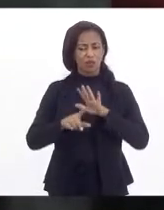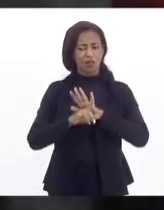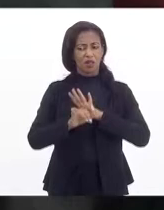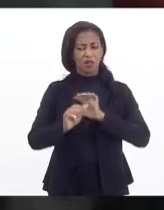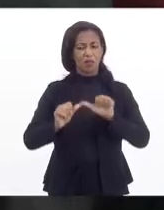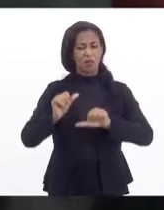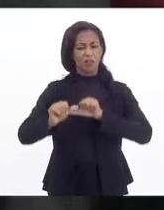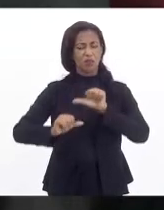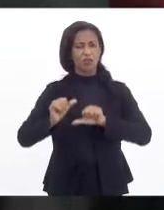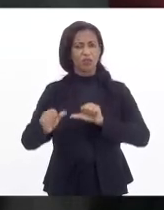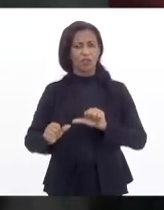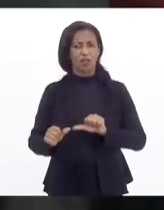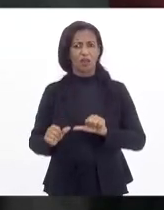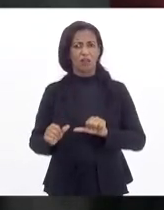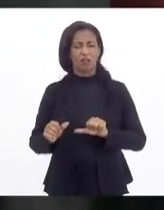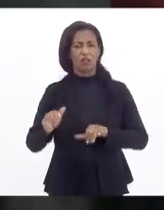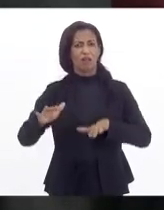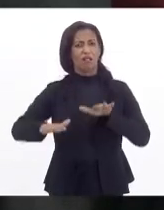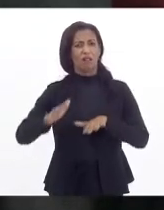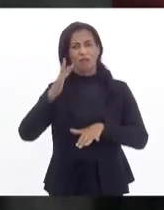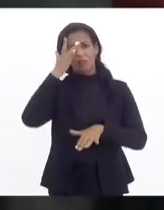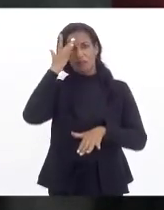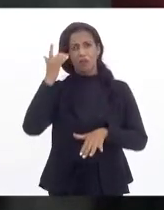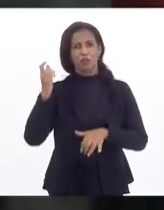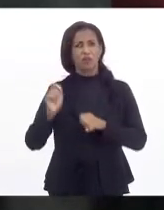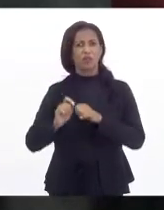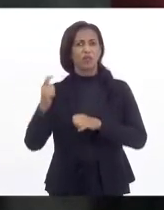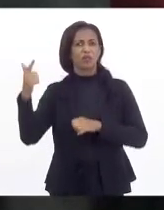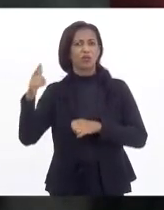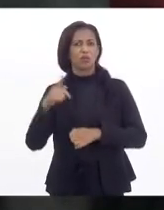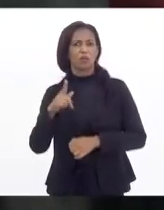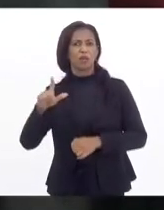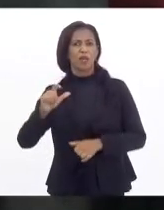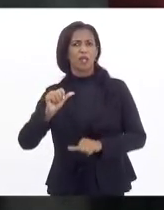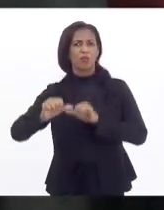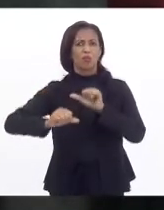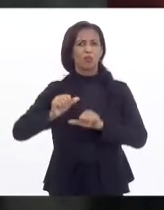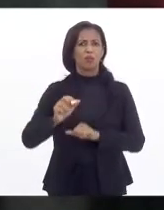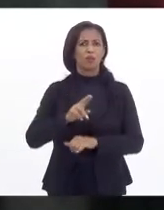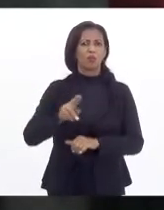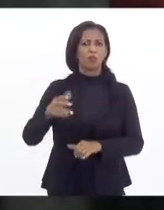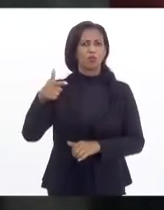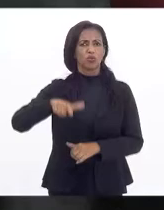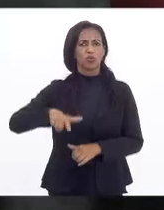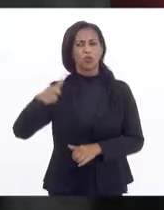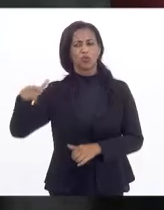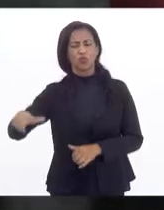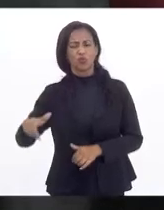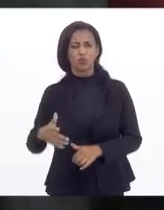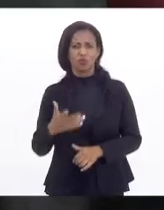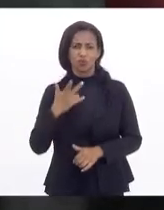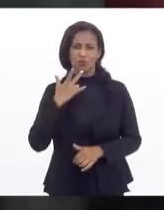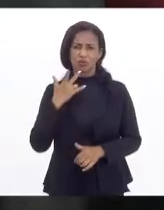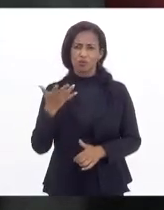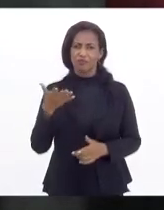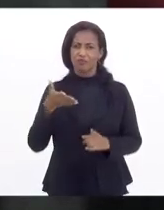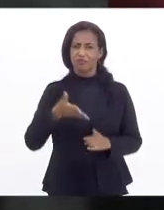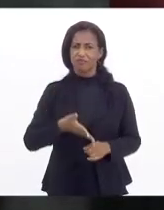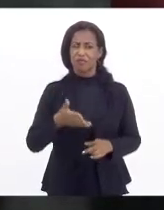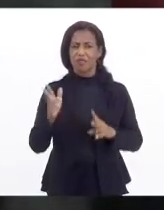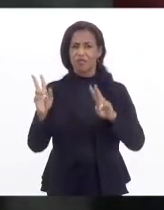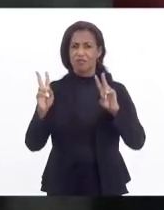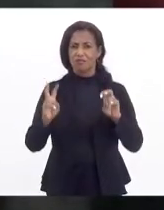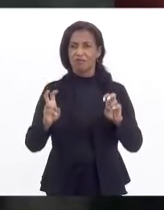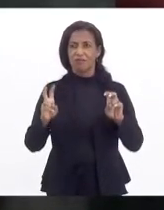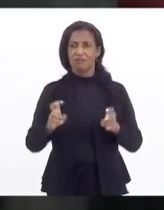ser modificado. Daqui a pouco alguém faz um outro projeto em cima desse e muda para outro nome. Eu só estou fazendo esse